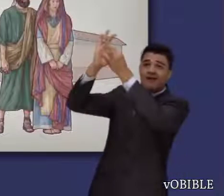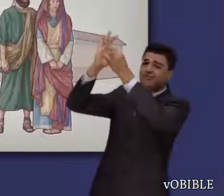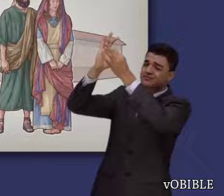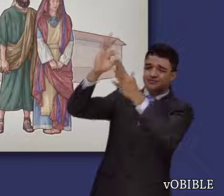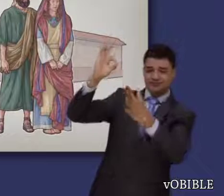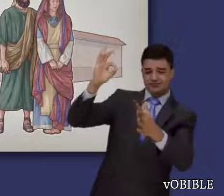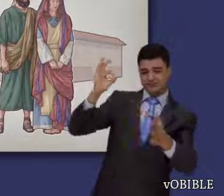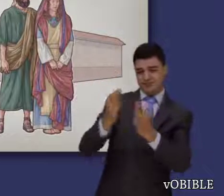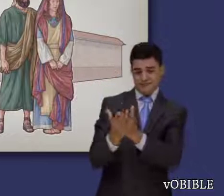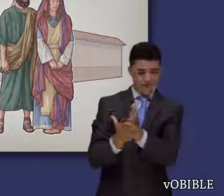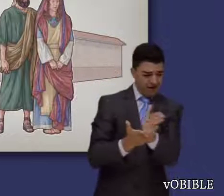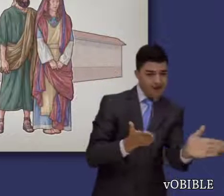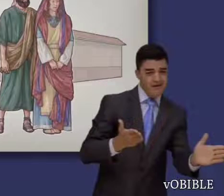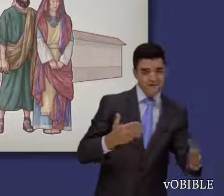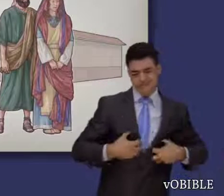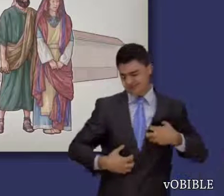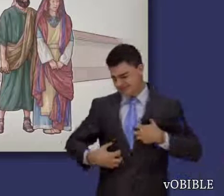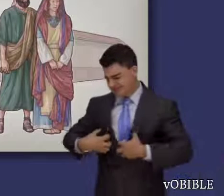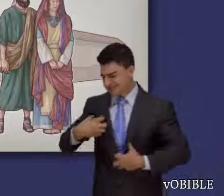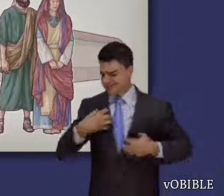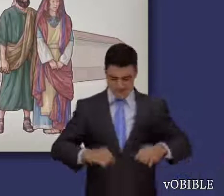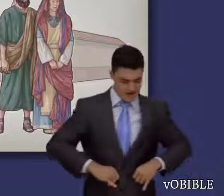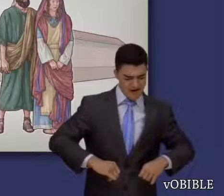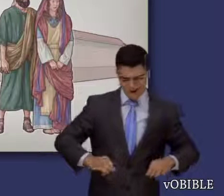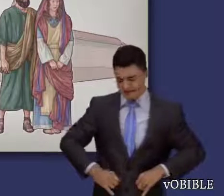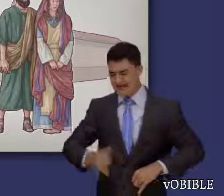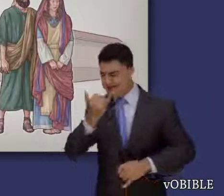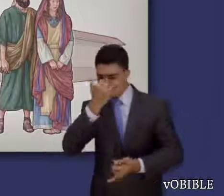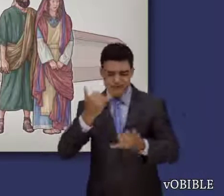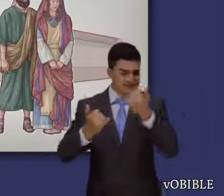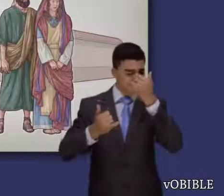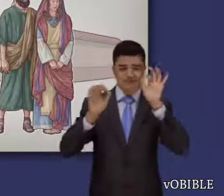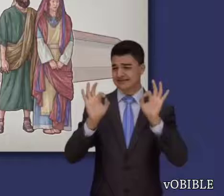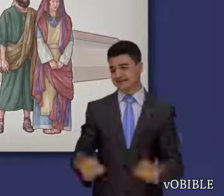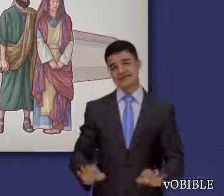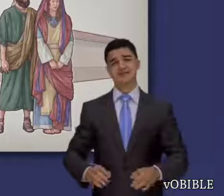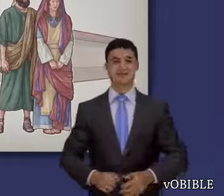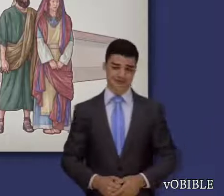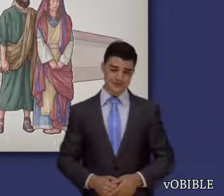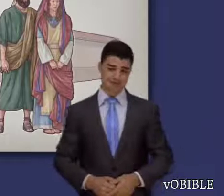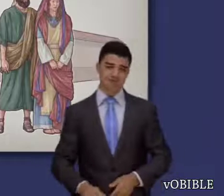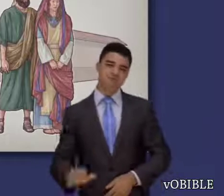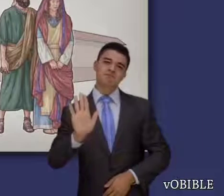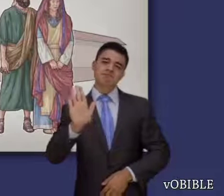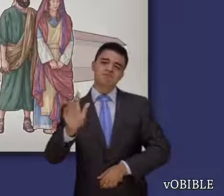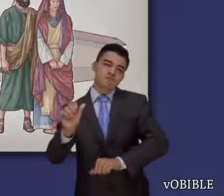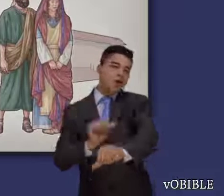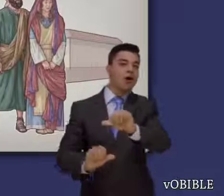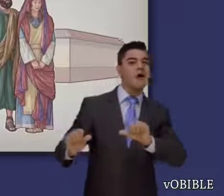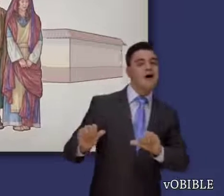desejos prejudiciais. O amor que eles têm pelo dinheiro vai acabar com a fé deles e causar muitos